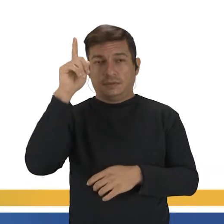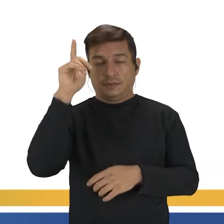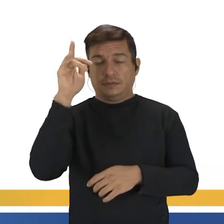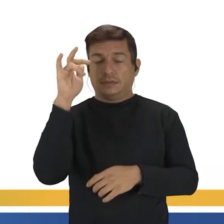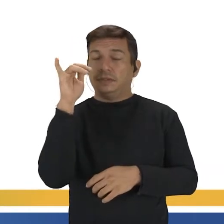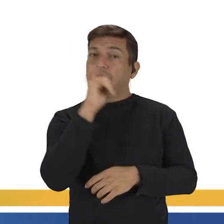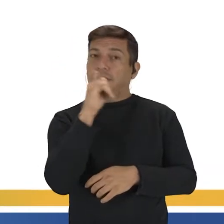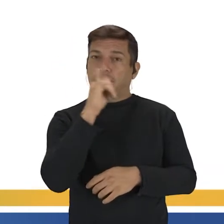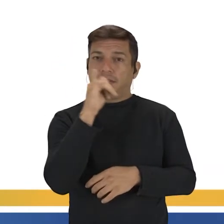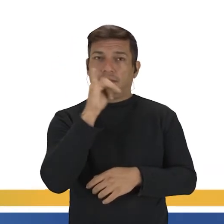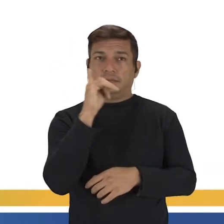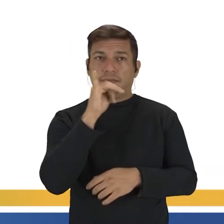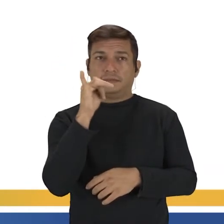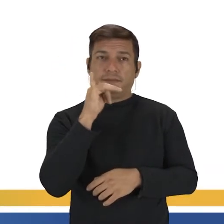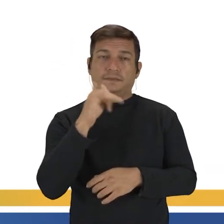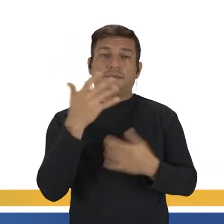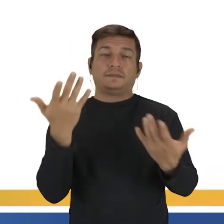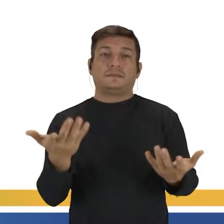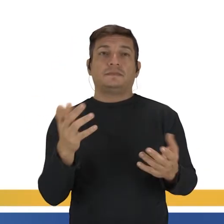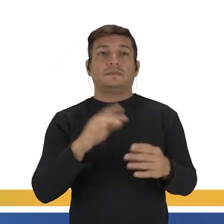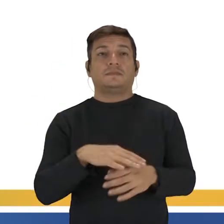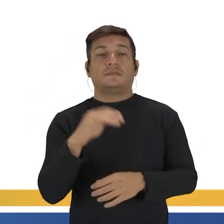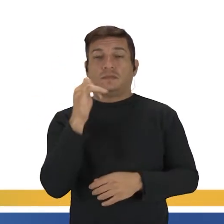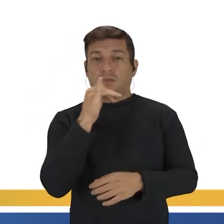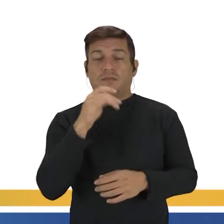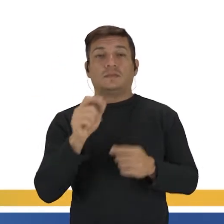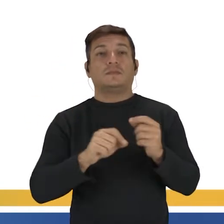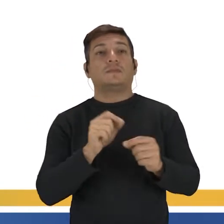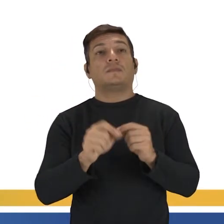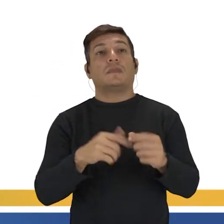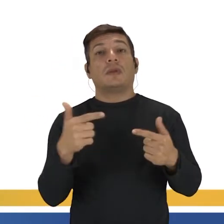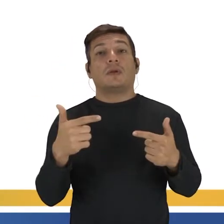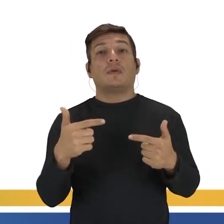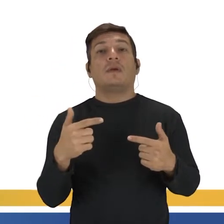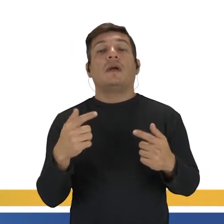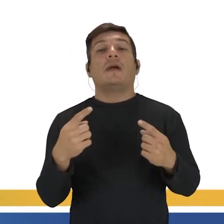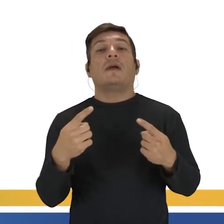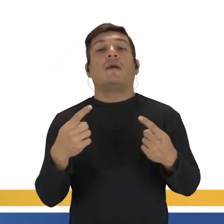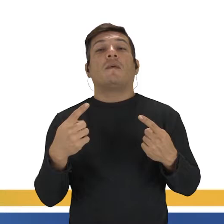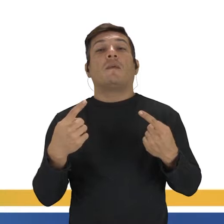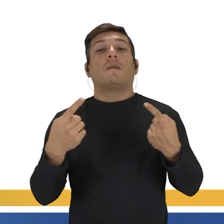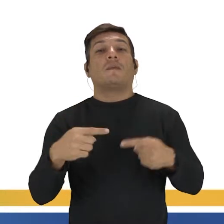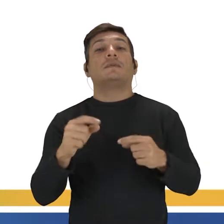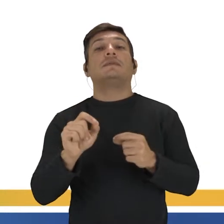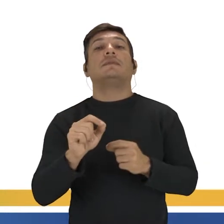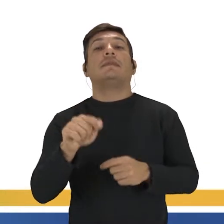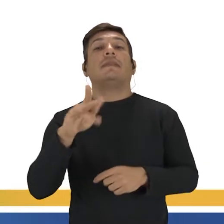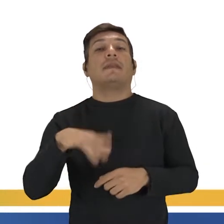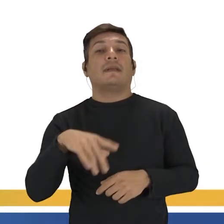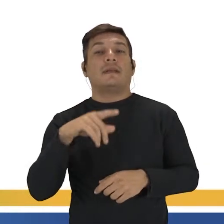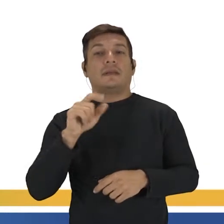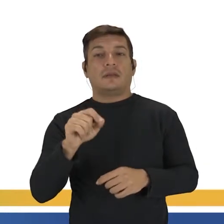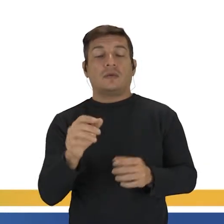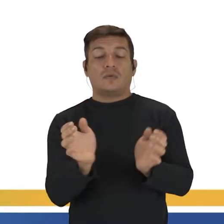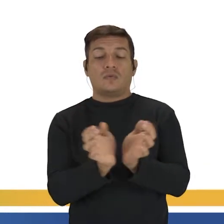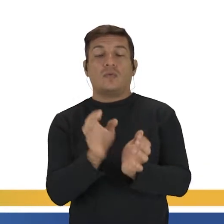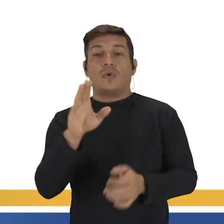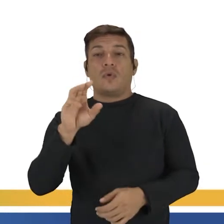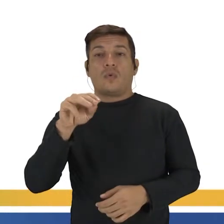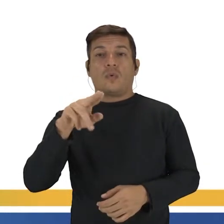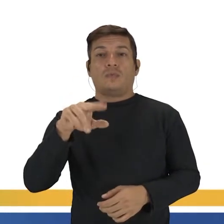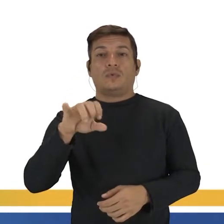Combattimento, ou seja, né, o fascismo italiano de combatimento. Combater quem? Na realidade, eles estavam combatendo os